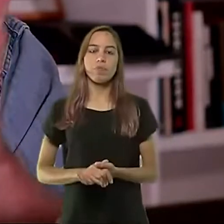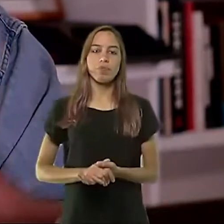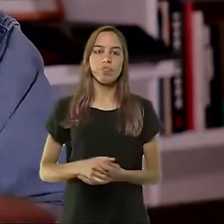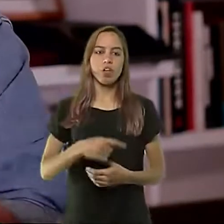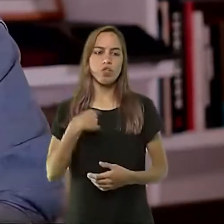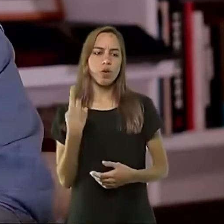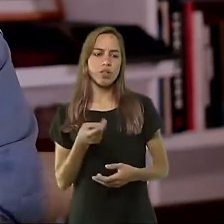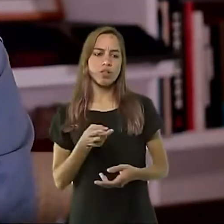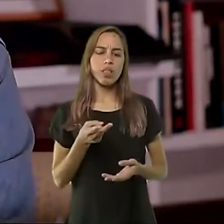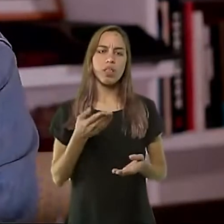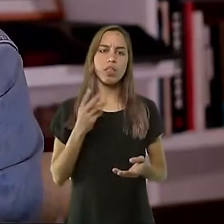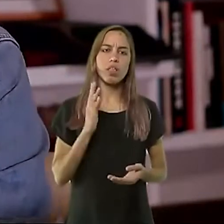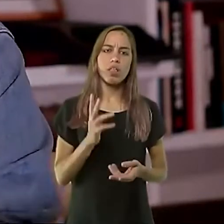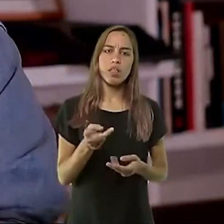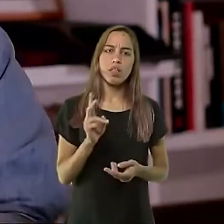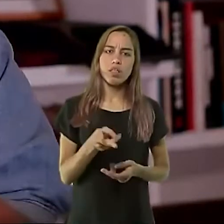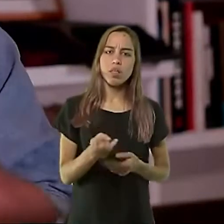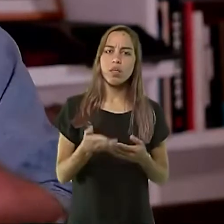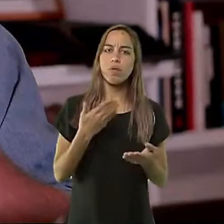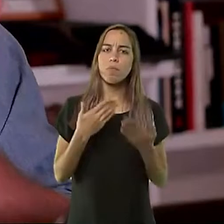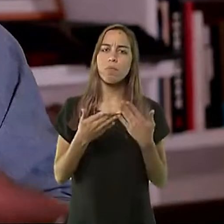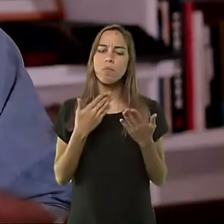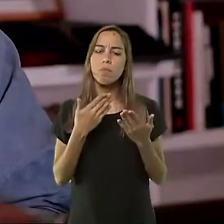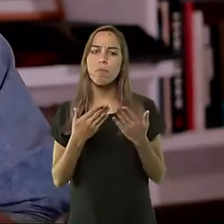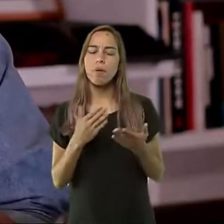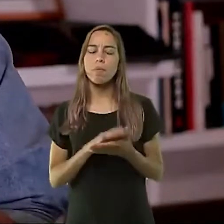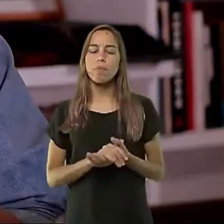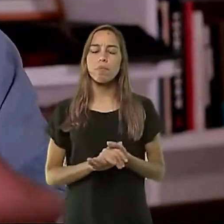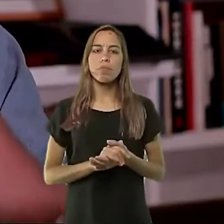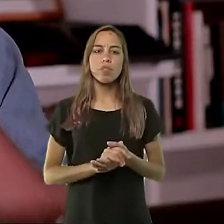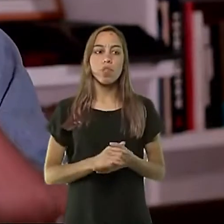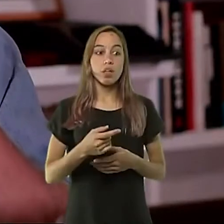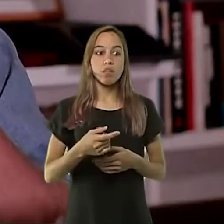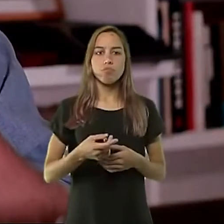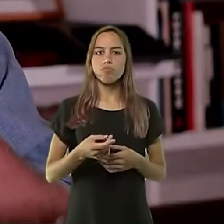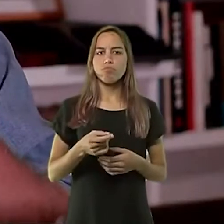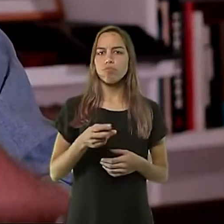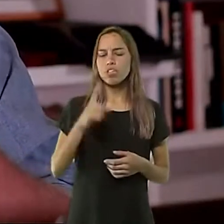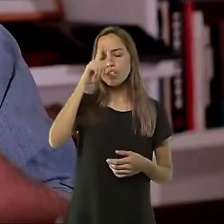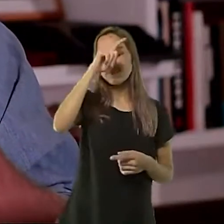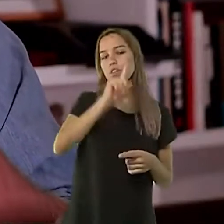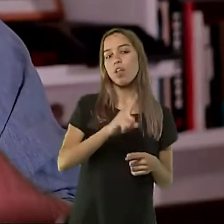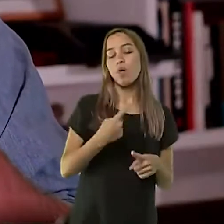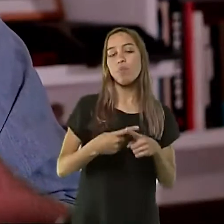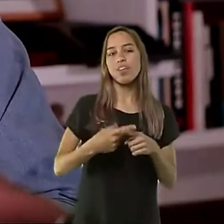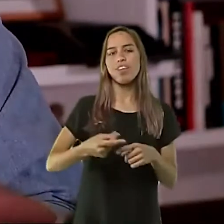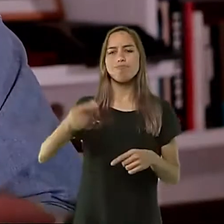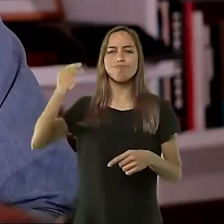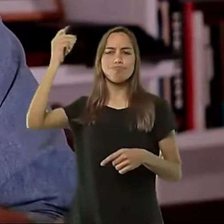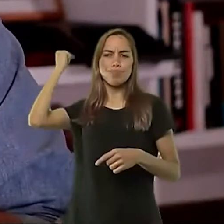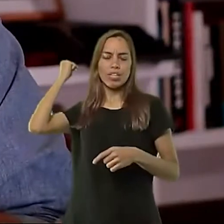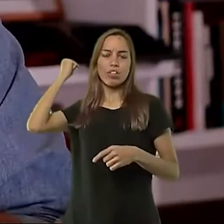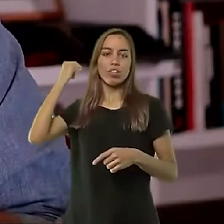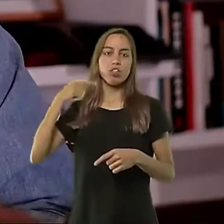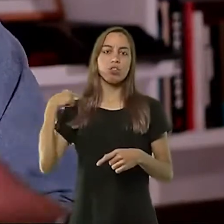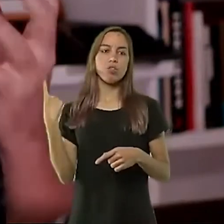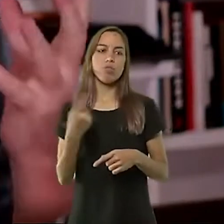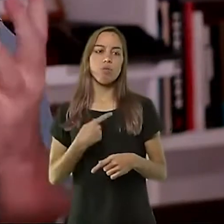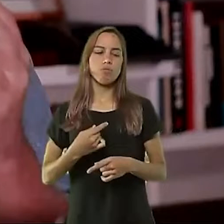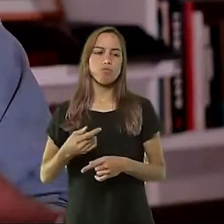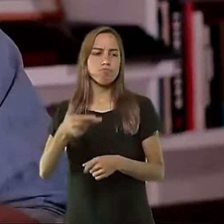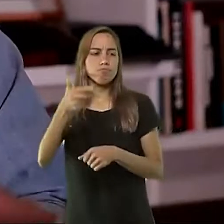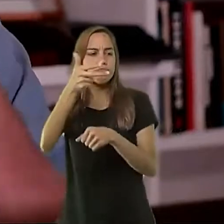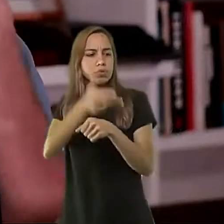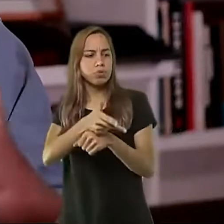tão complicado assim foi, porque a gente grava esses programas presenciais e os lança no